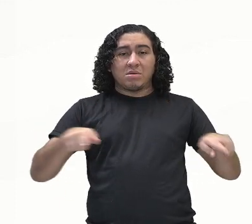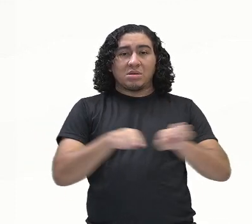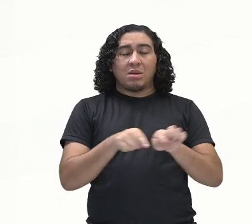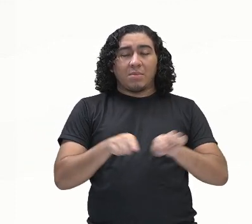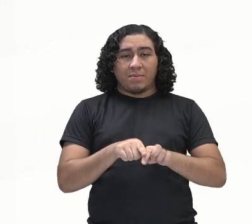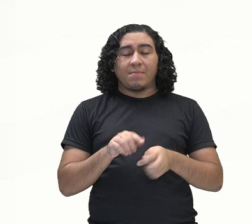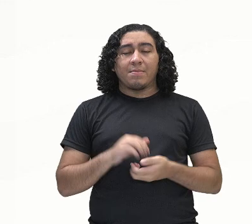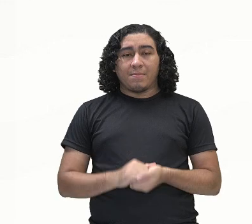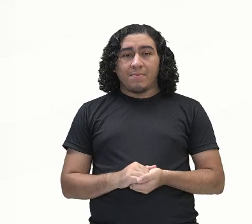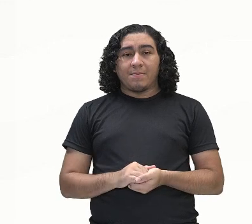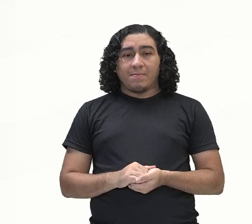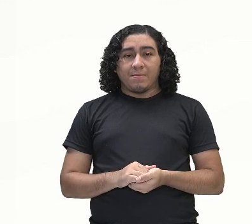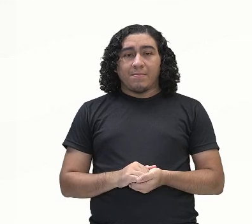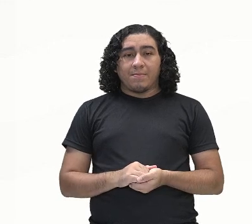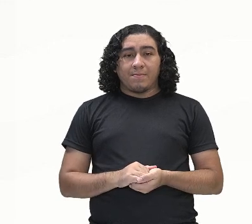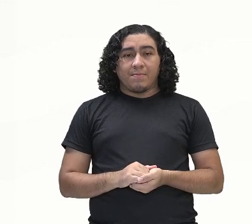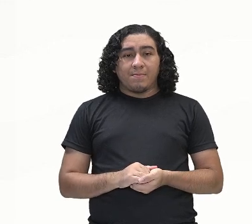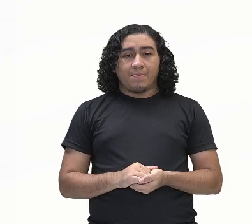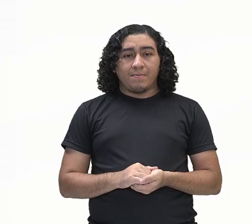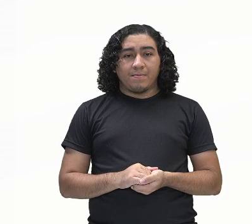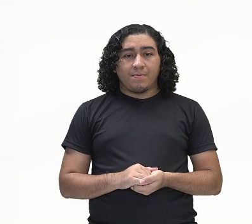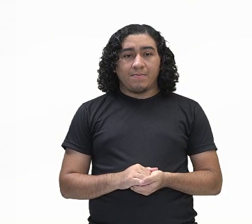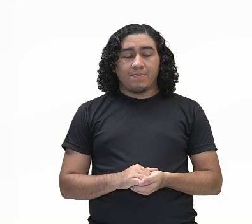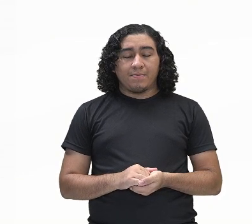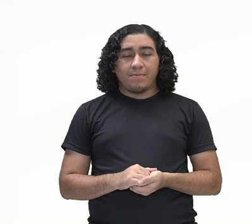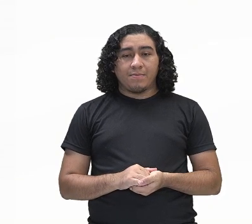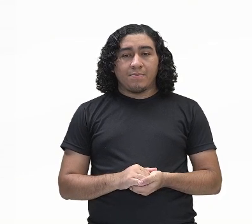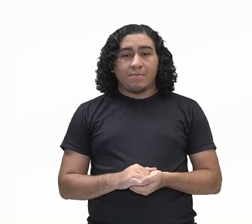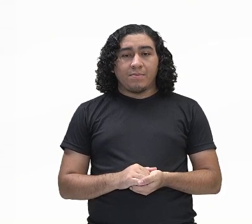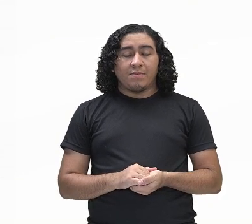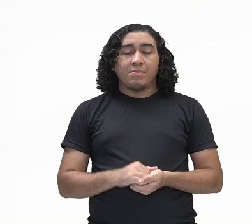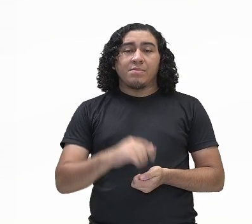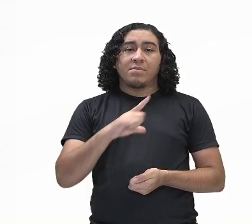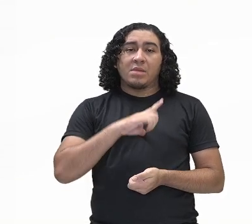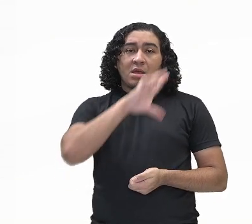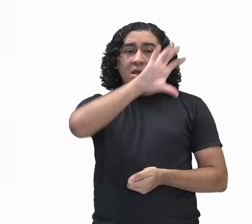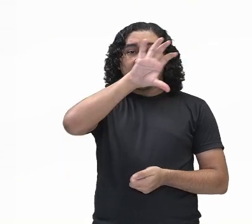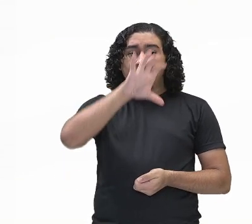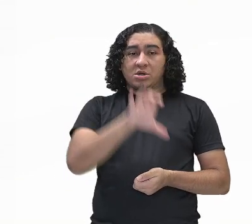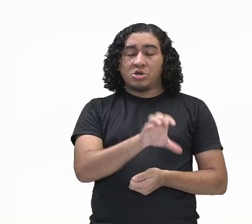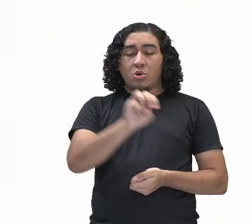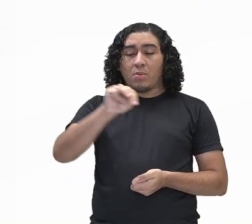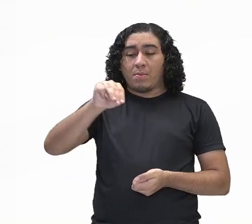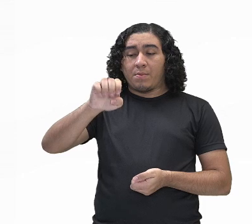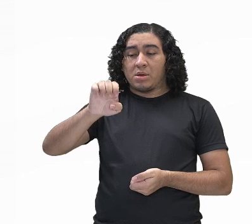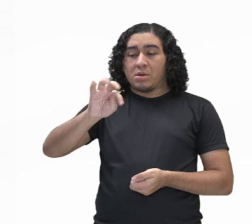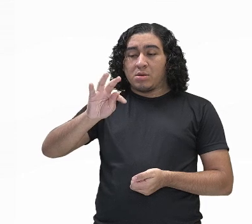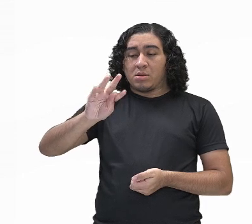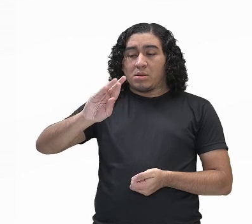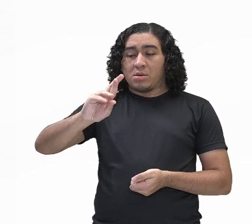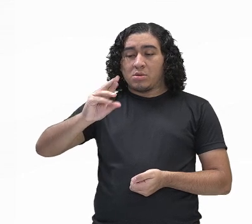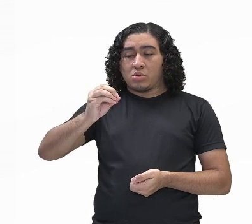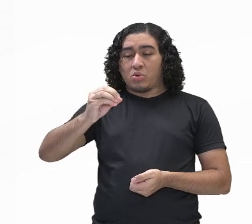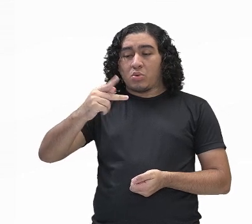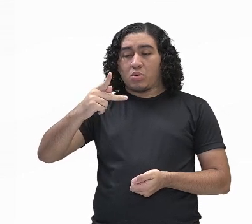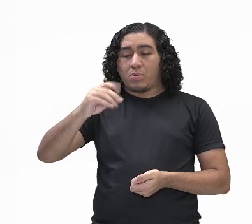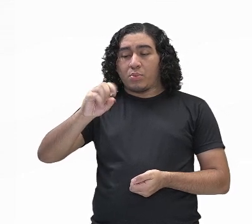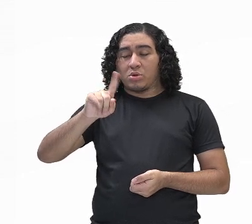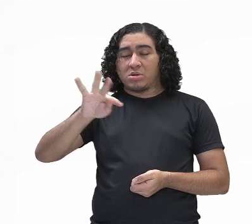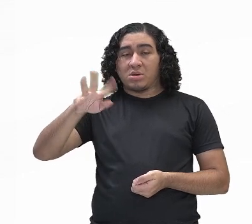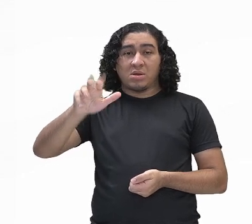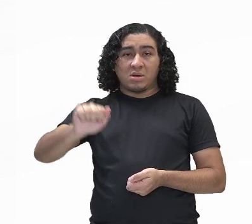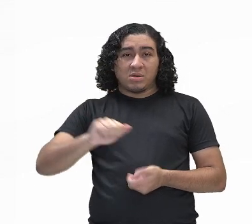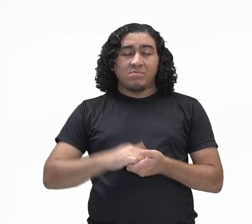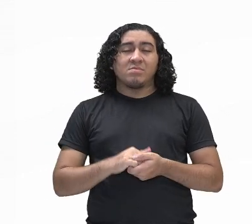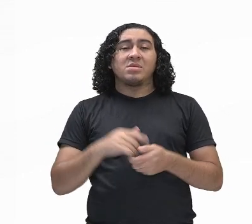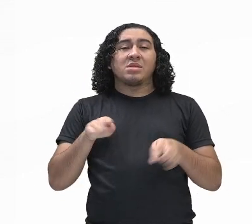secundário. Aí nós temos as regiões metropolitanas da Amazônia. A gente tem a região metropolitana de Belém, né? Aí nós